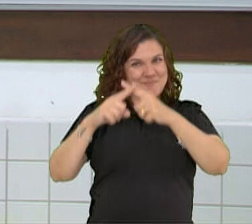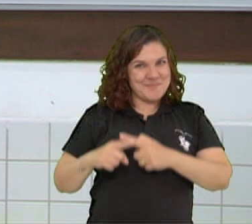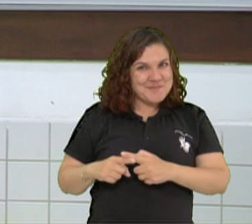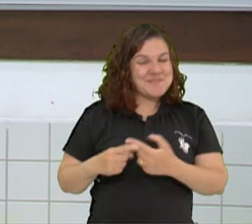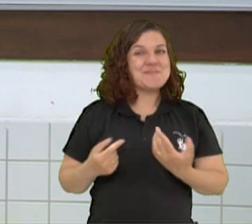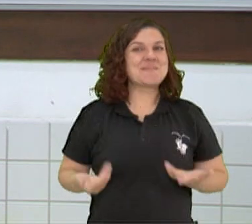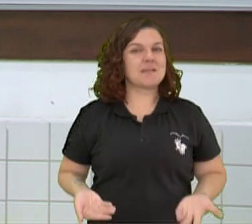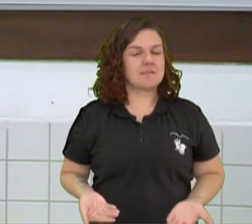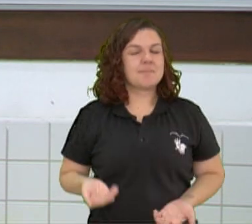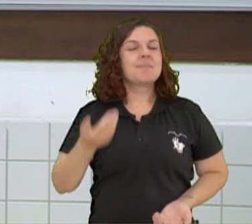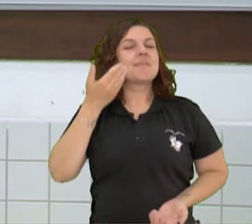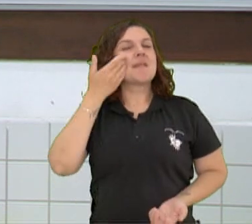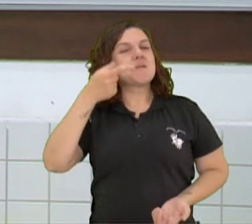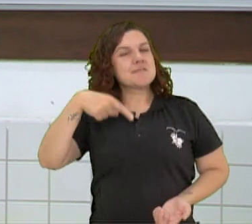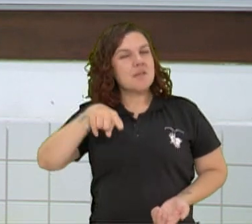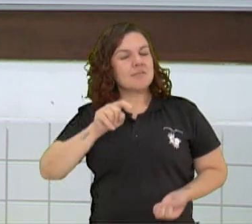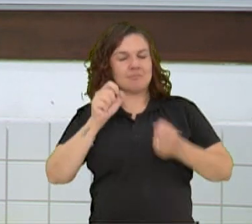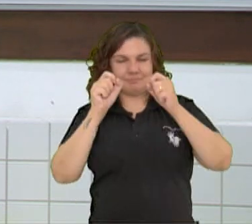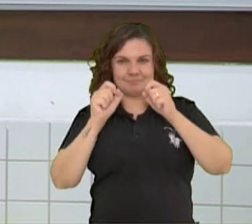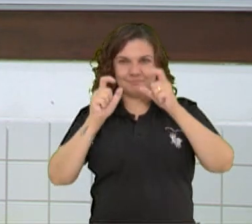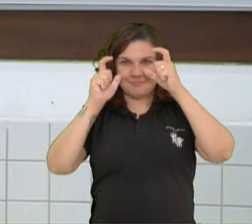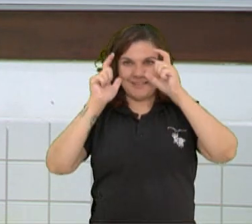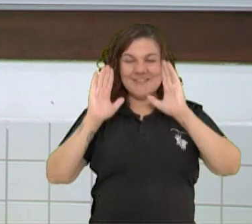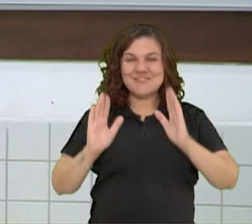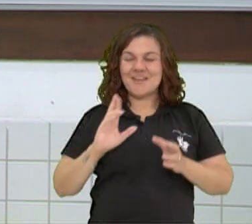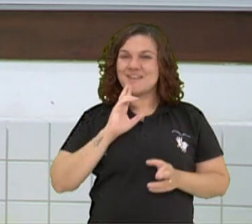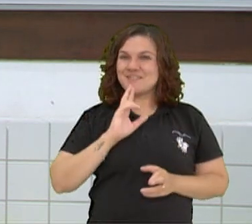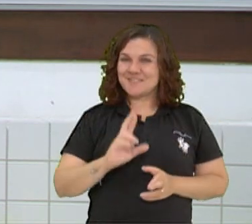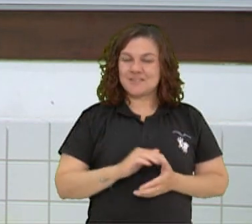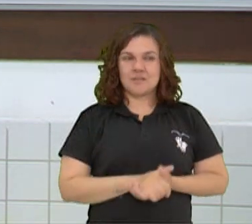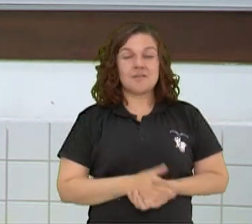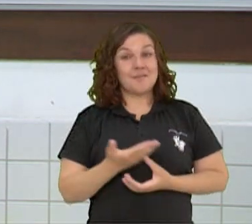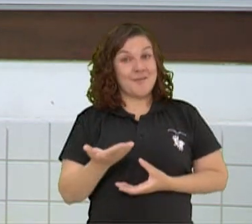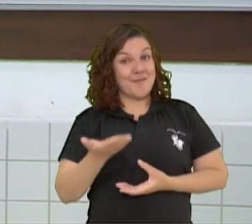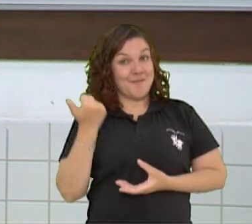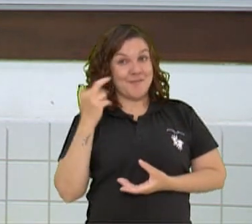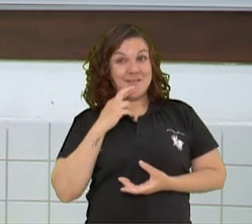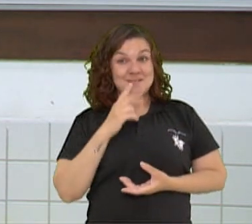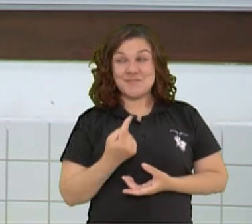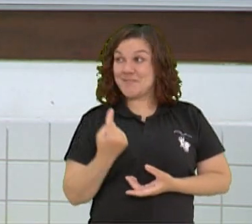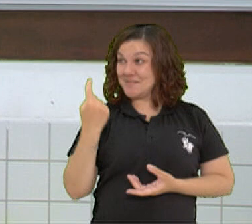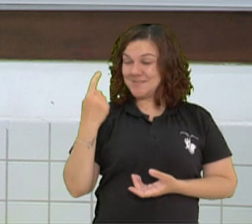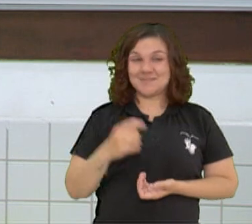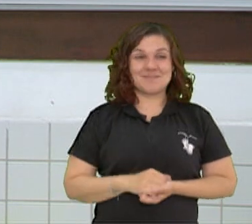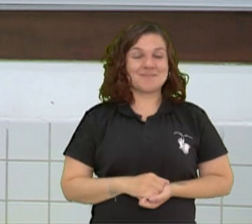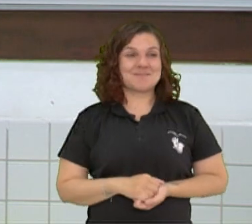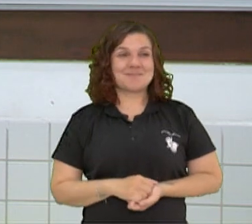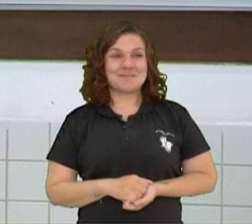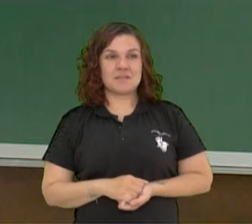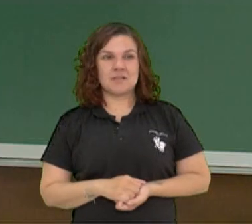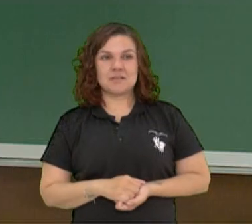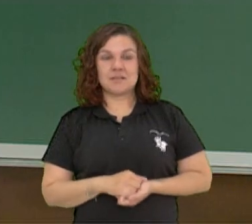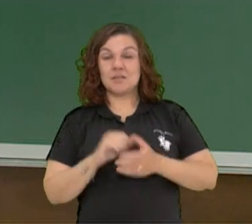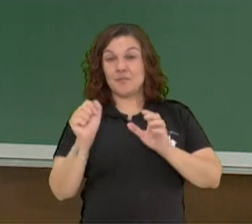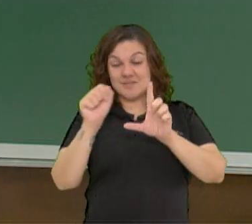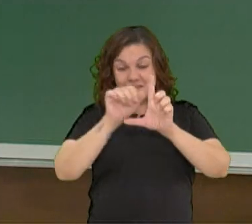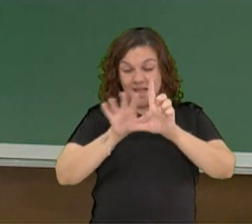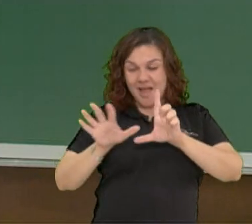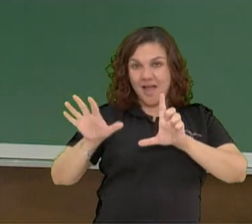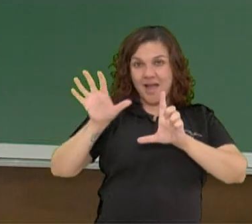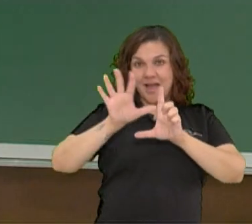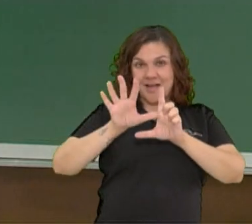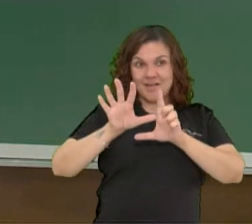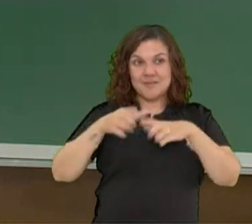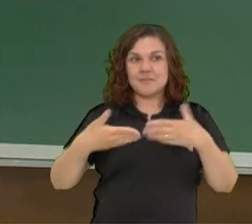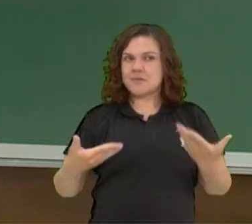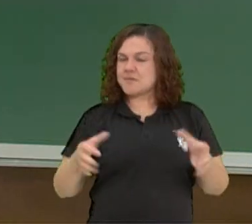multiplicando. Eu sei que vocês estão bem ligados, então vocês conseguiram fazer. Então vamos ver o resultado dessa operação? Então, para calcular a área desse